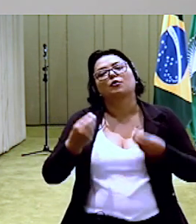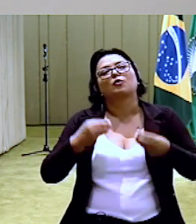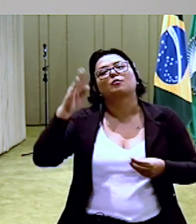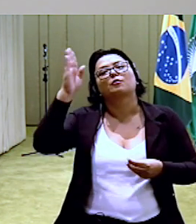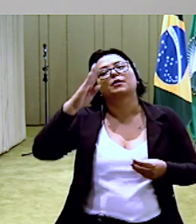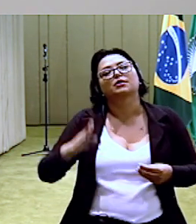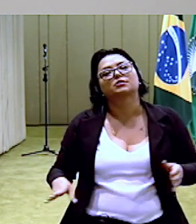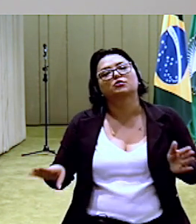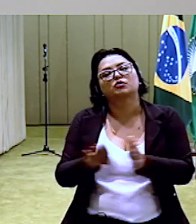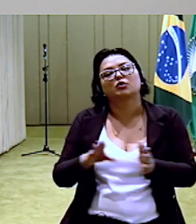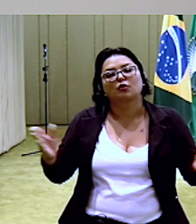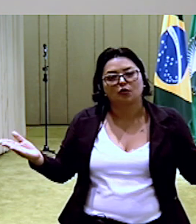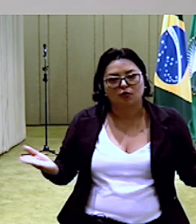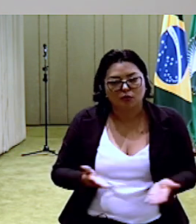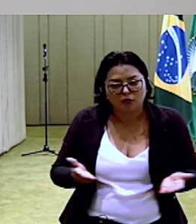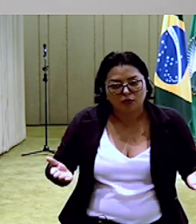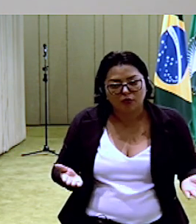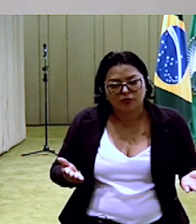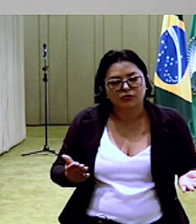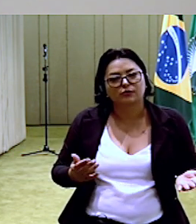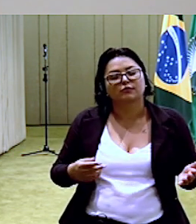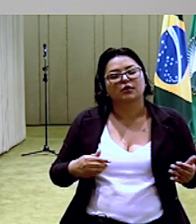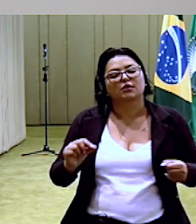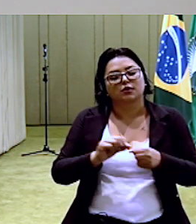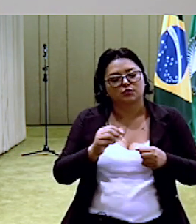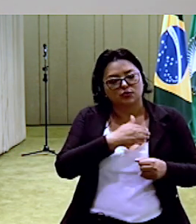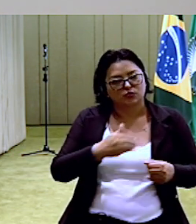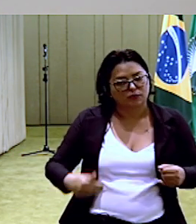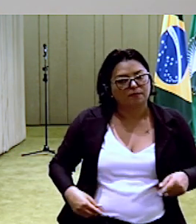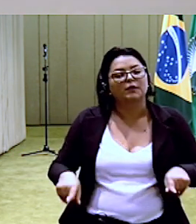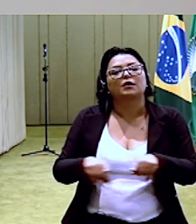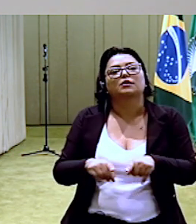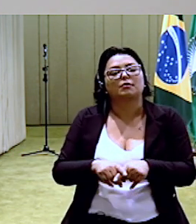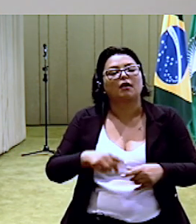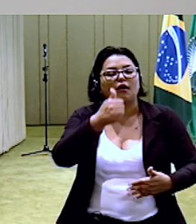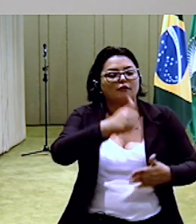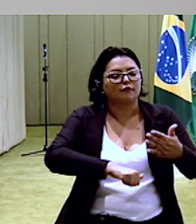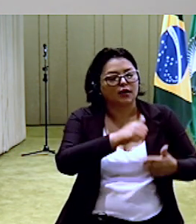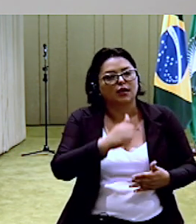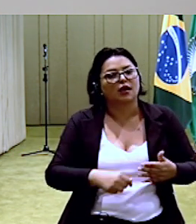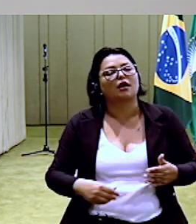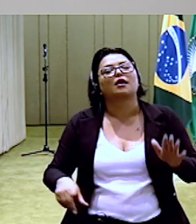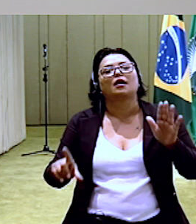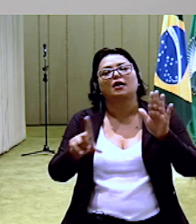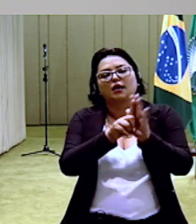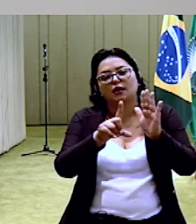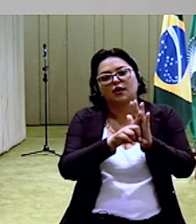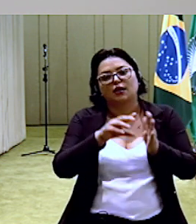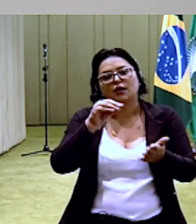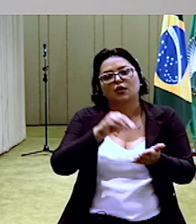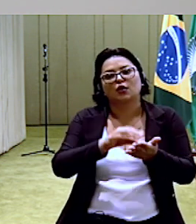como o Brasil chegou na situação que a gente está hoje, avaliar também o impacto da política de cotas, que foi, de fato, uma das principais